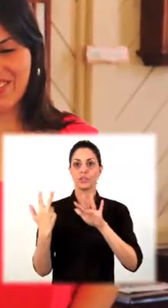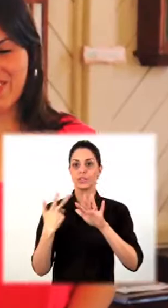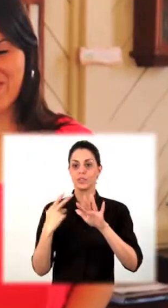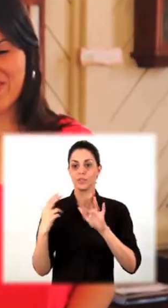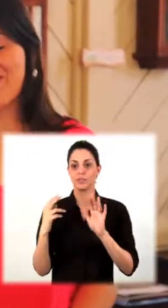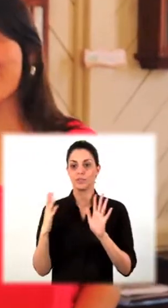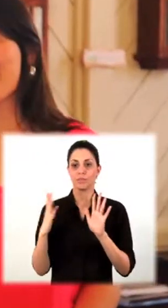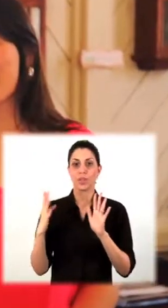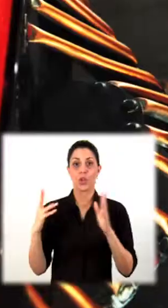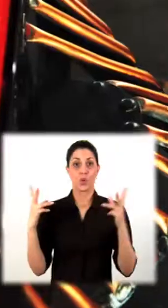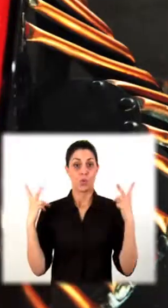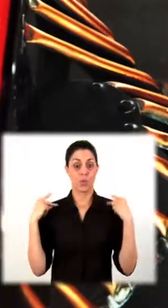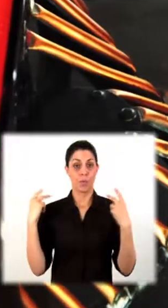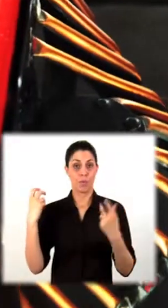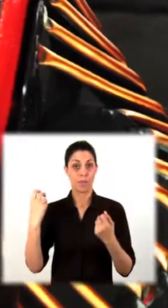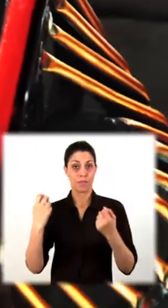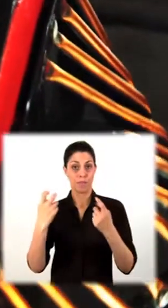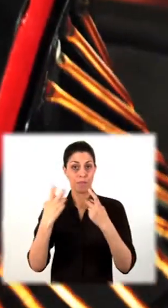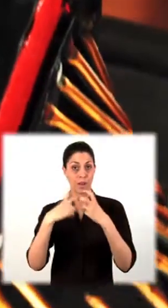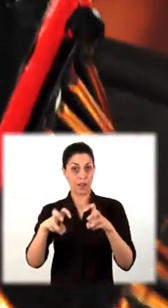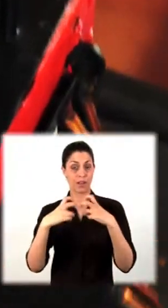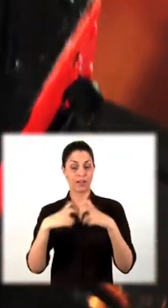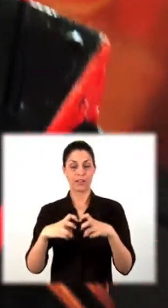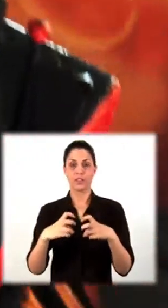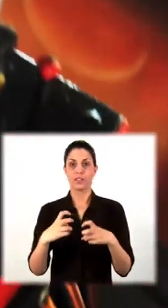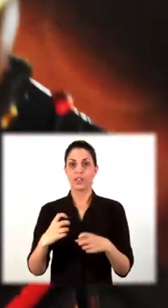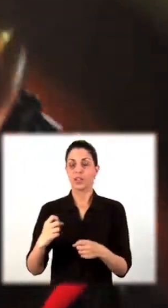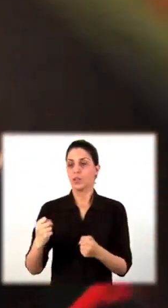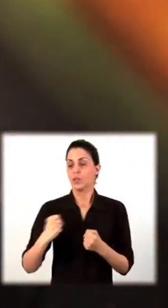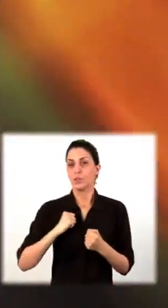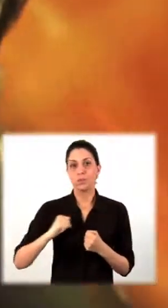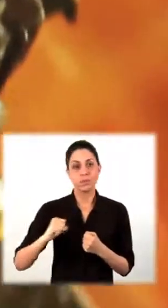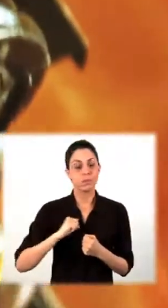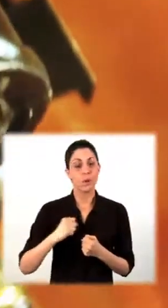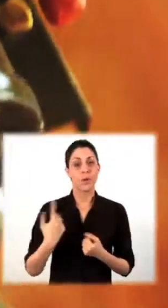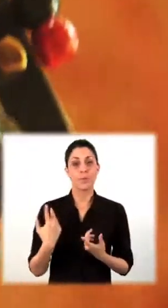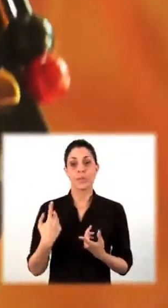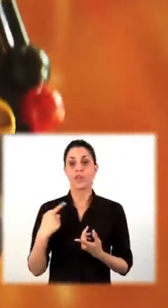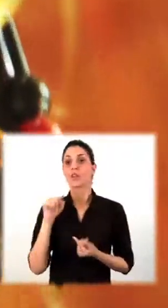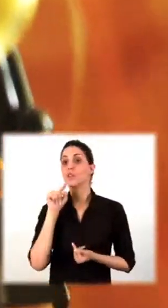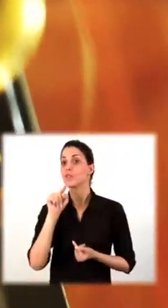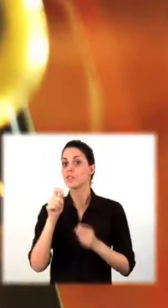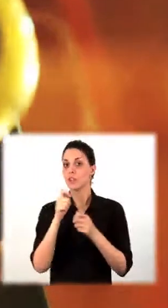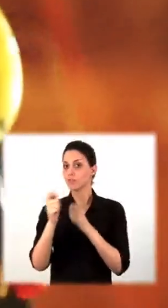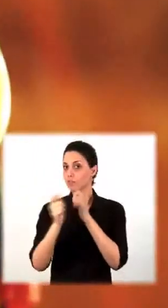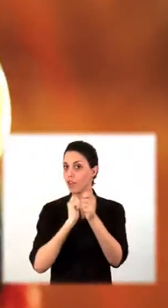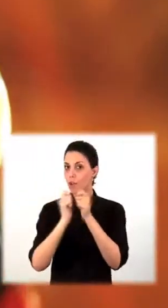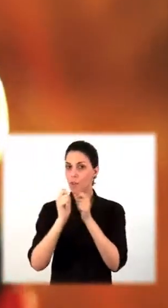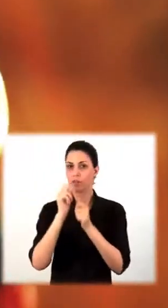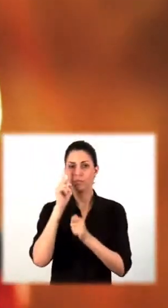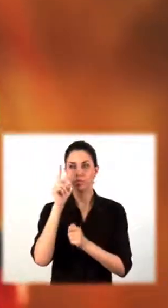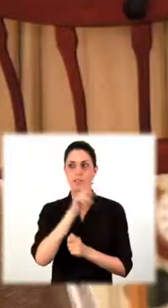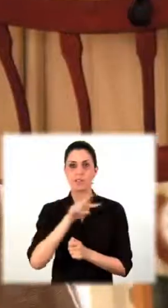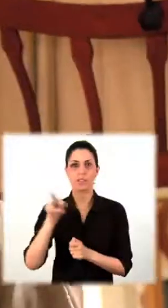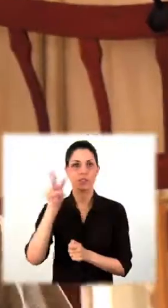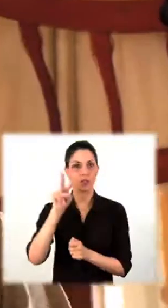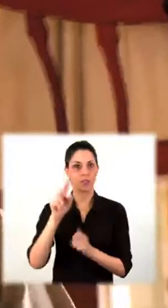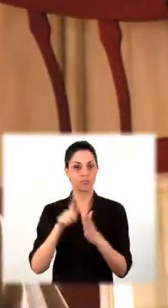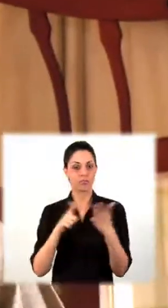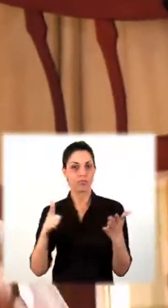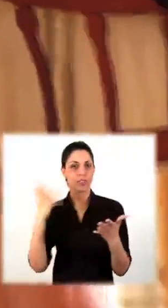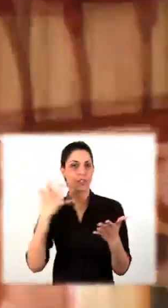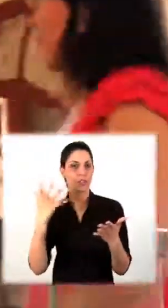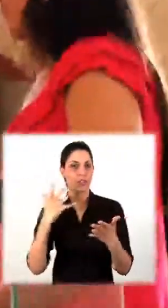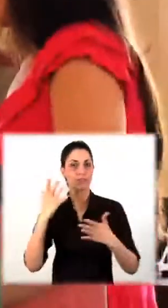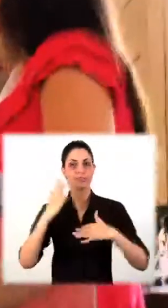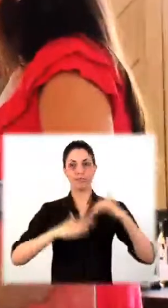E o maquinista, ele ficou muito furioso. E você, uma repórter muito atenta, quer trazer